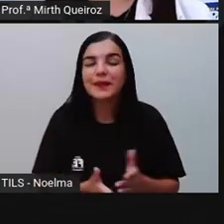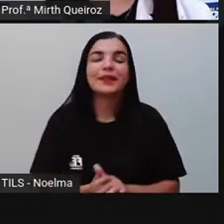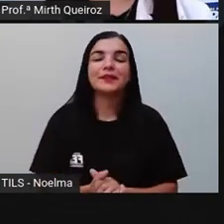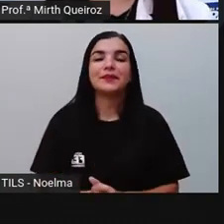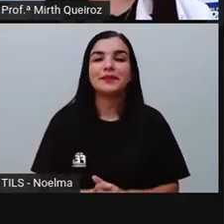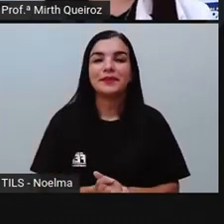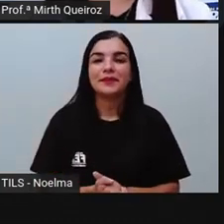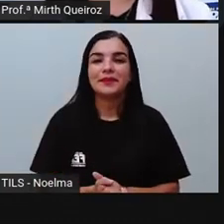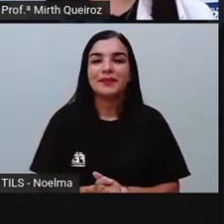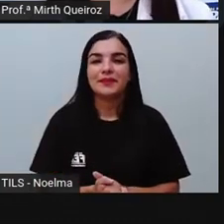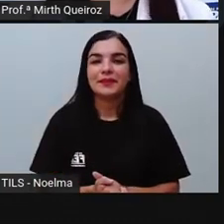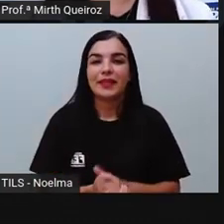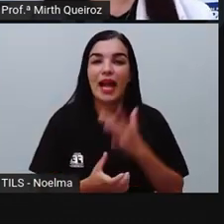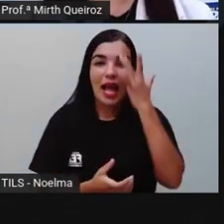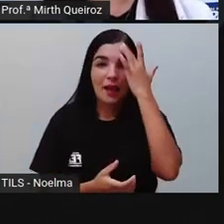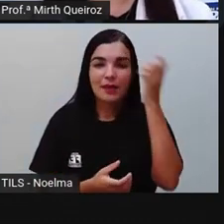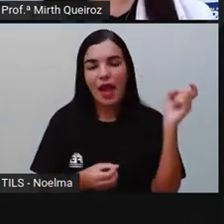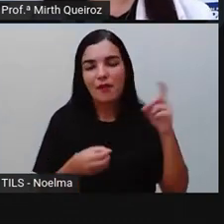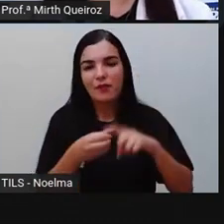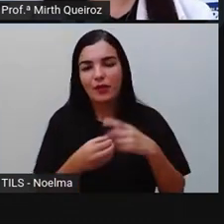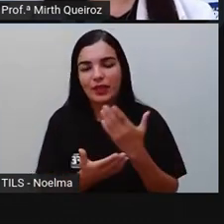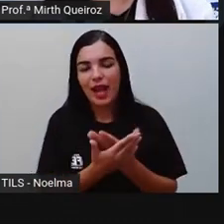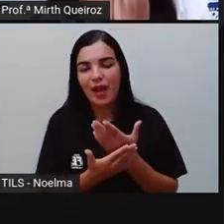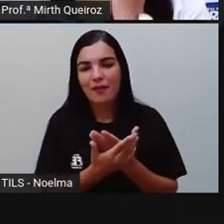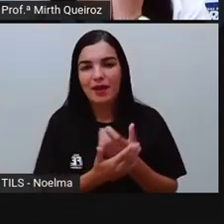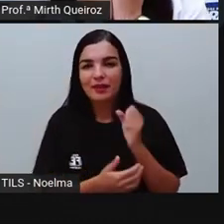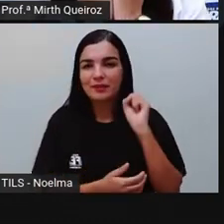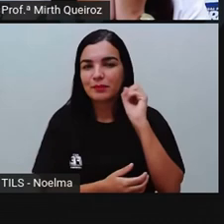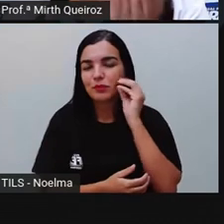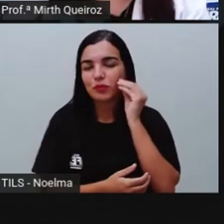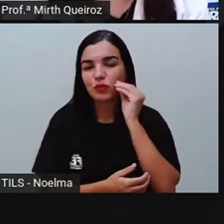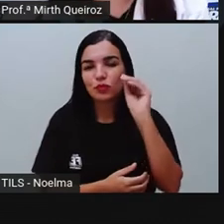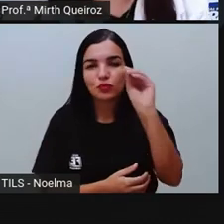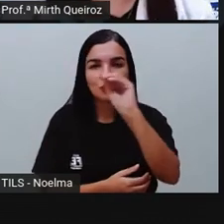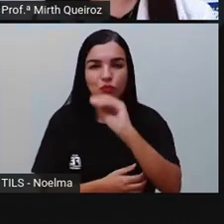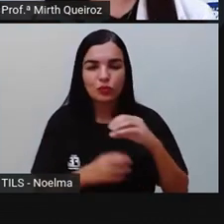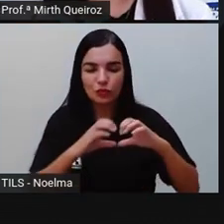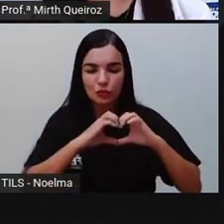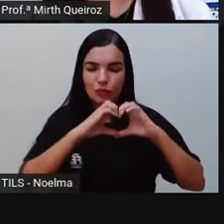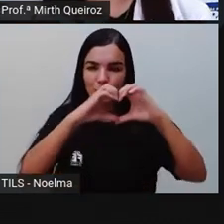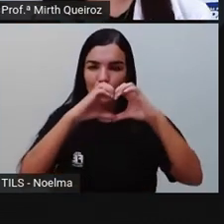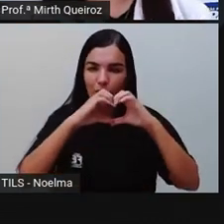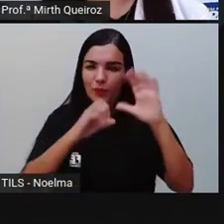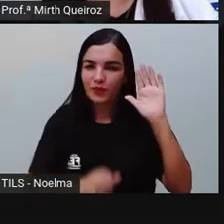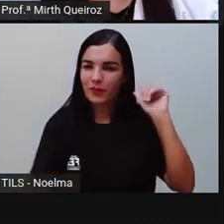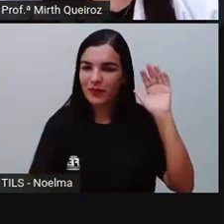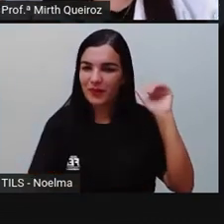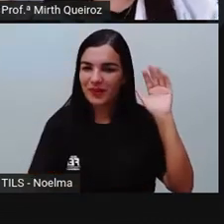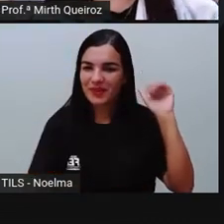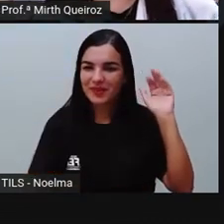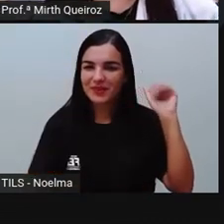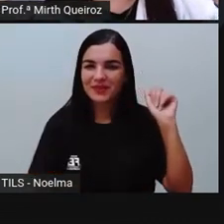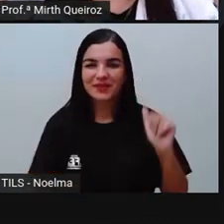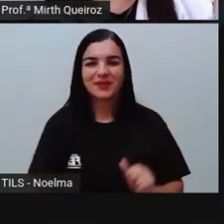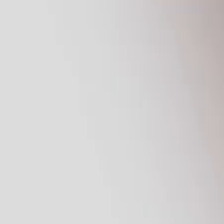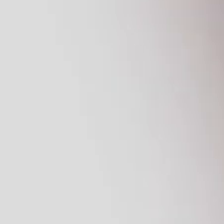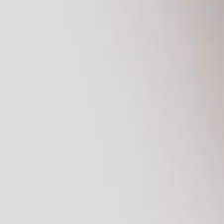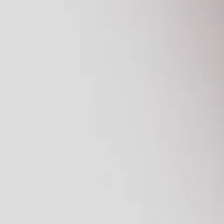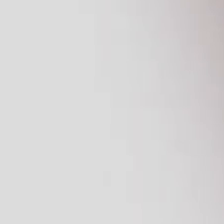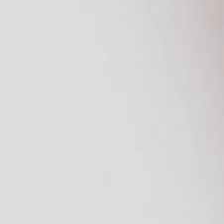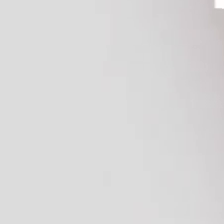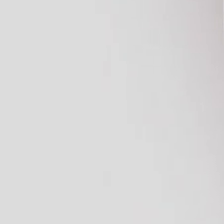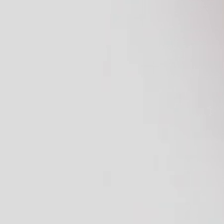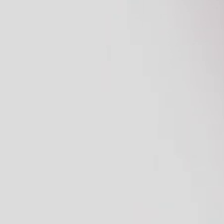certo? E amanhã a gente volta com mais uma aula. Beijão no coração de cada um de vocês e até mais. Tchau, tchau!